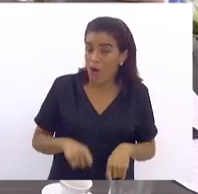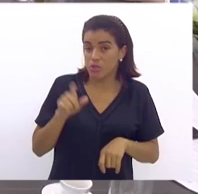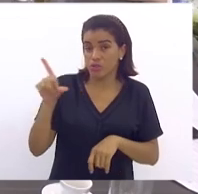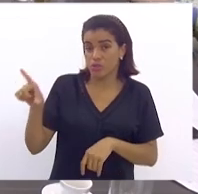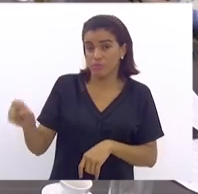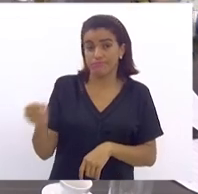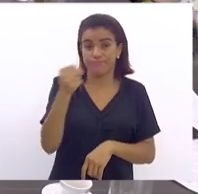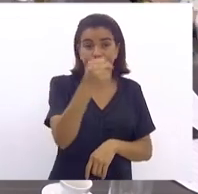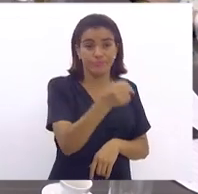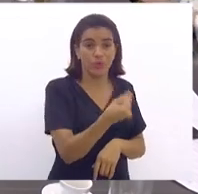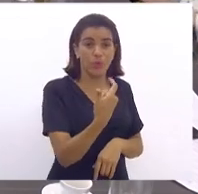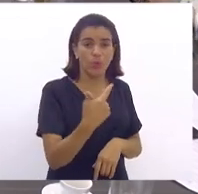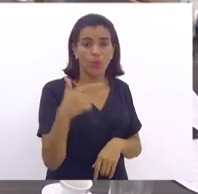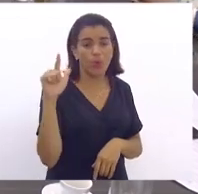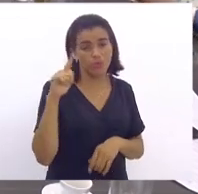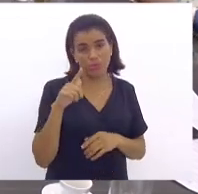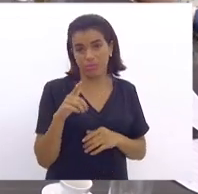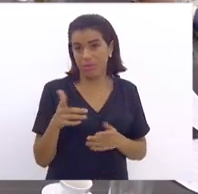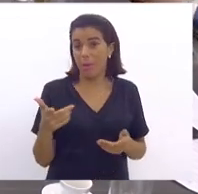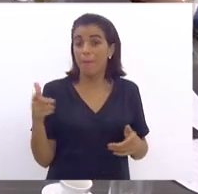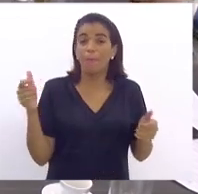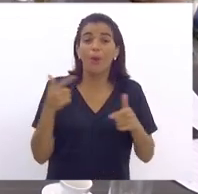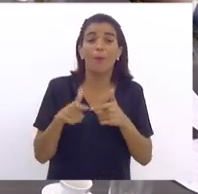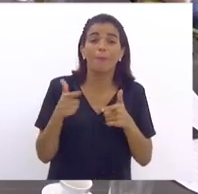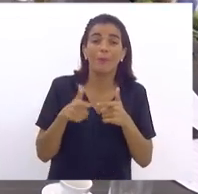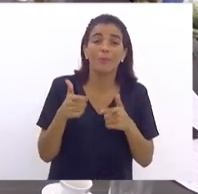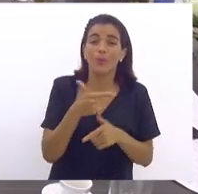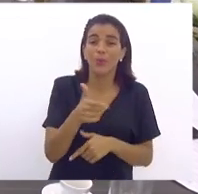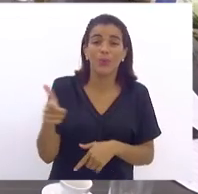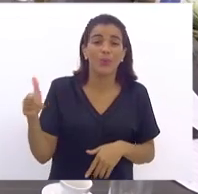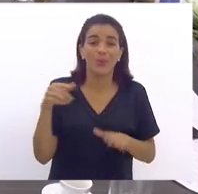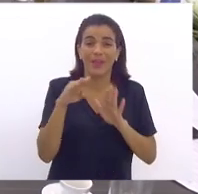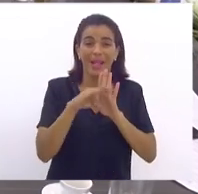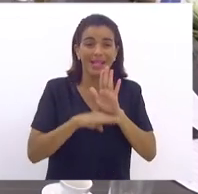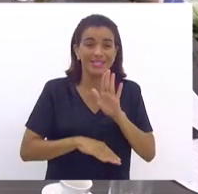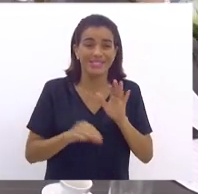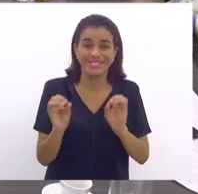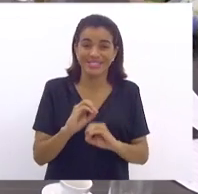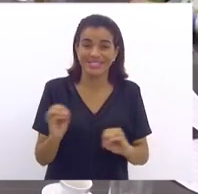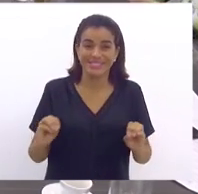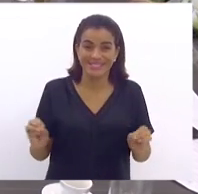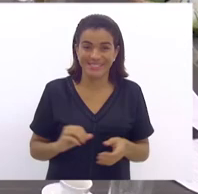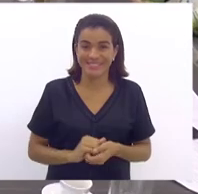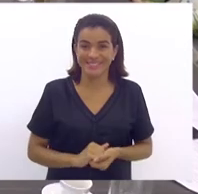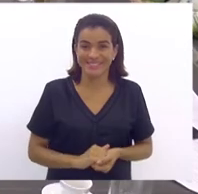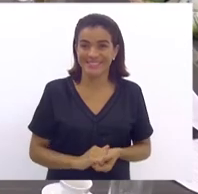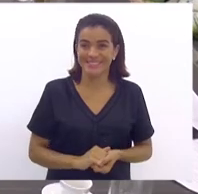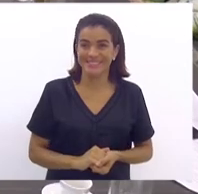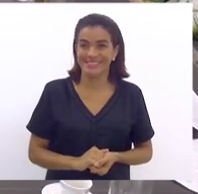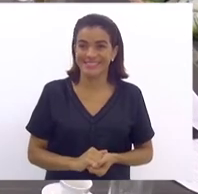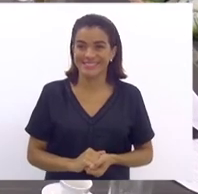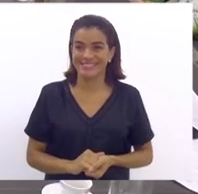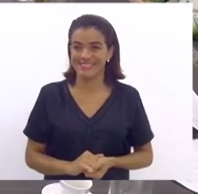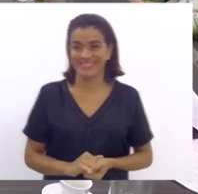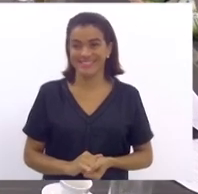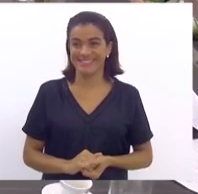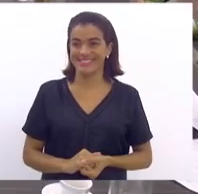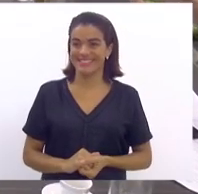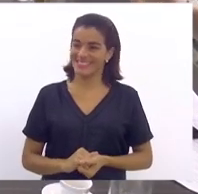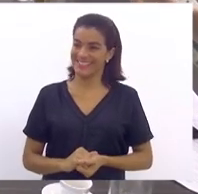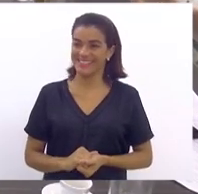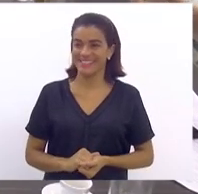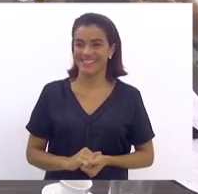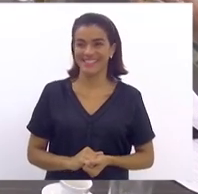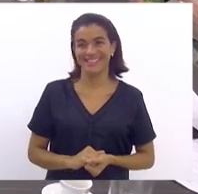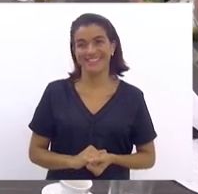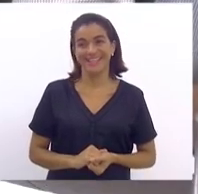Lula vai nomear um que não está em lista nenhuma. Também pode, sim, em tese. Né? Pela nossa lei estadual, não. Porque aqui faz menção clara à lista tríplice.